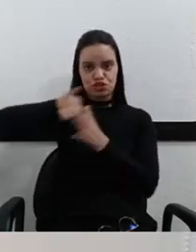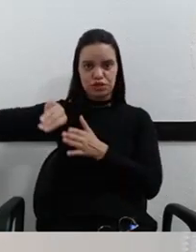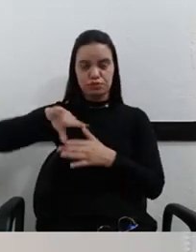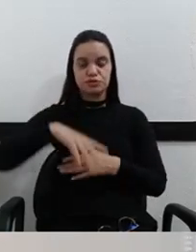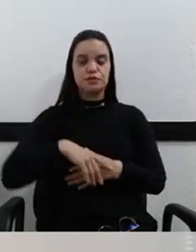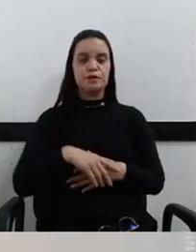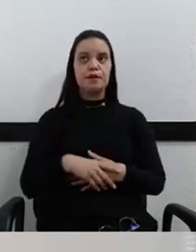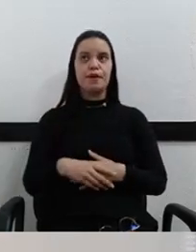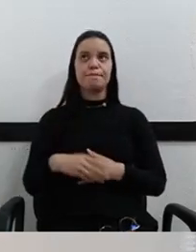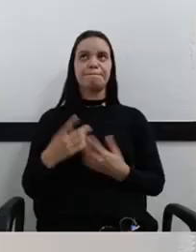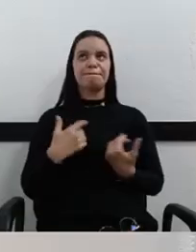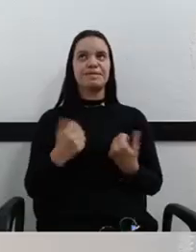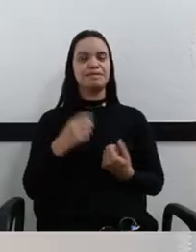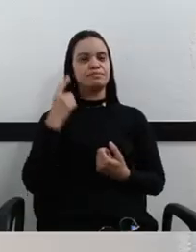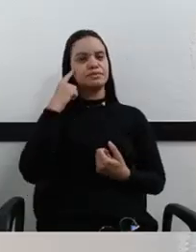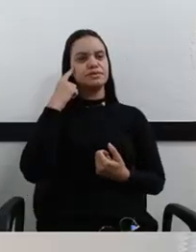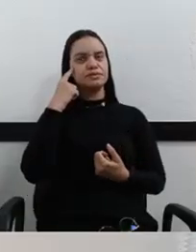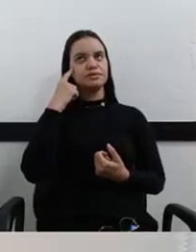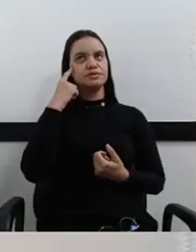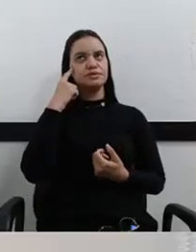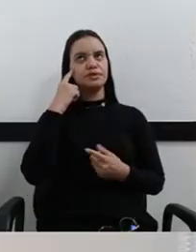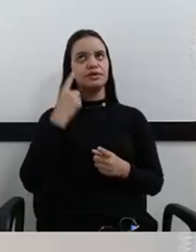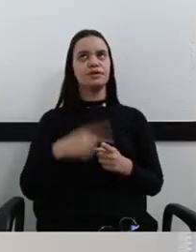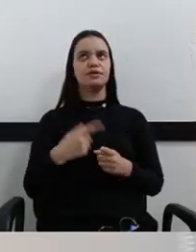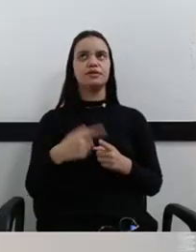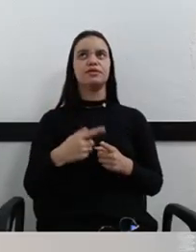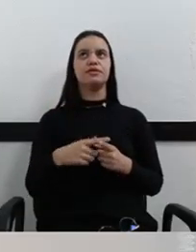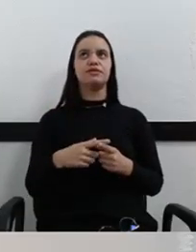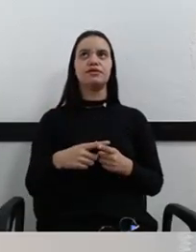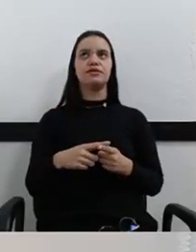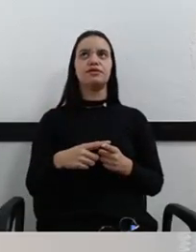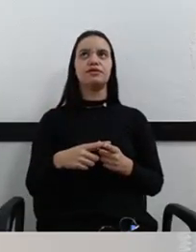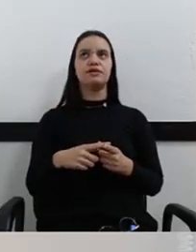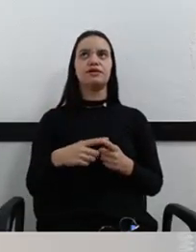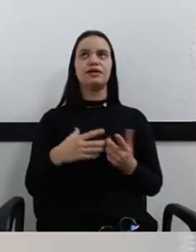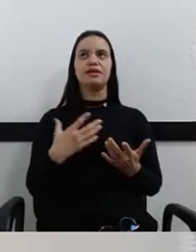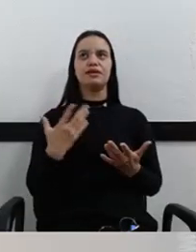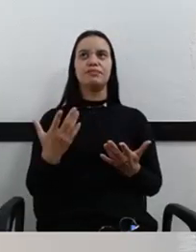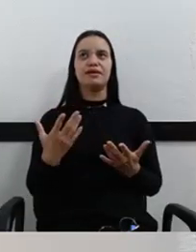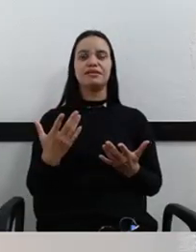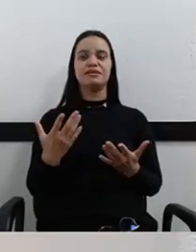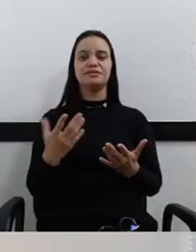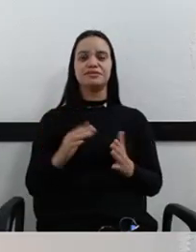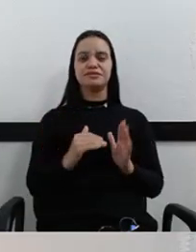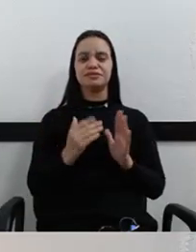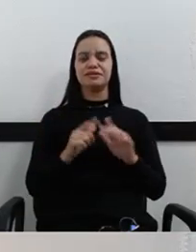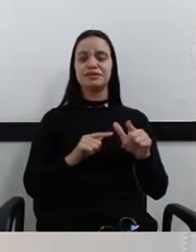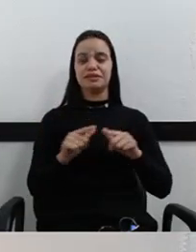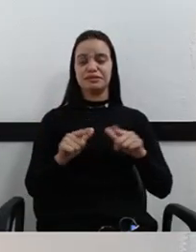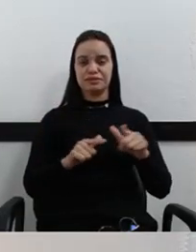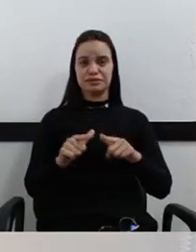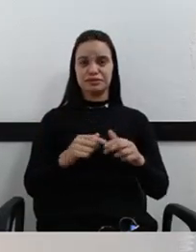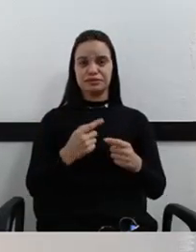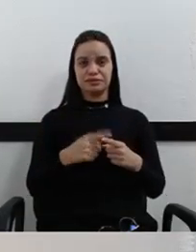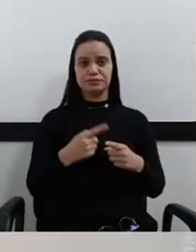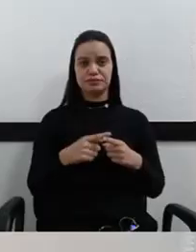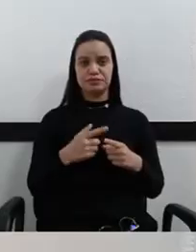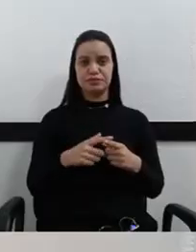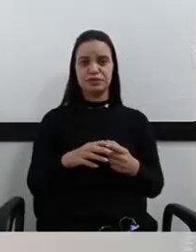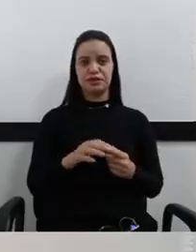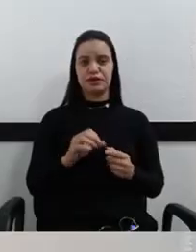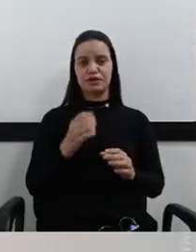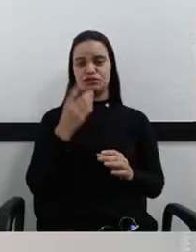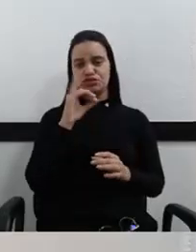de fato, a gente tem que repensar esse modelo, porque ele é prejudicial, né? Ele é mais trabalhoso, porque tem que ficar lançando os